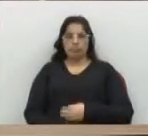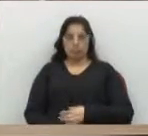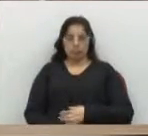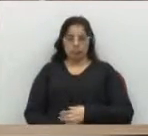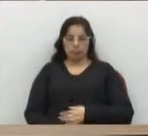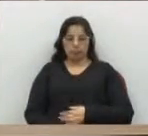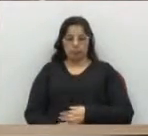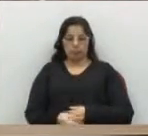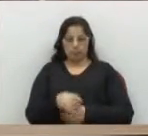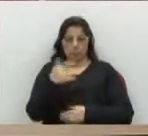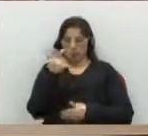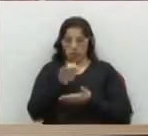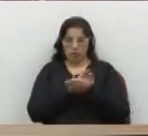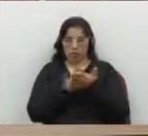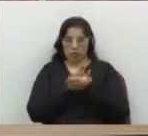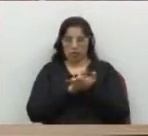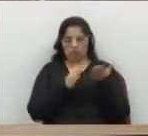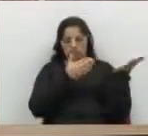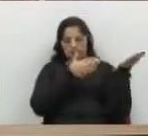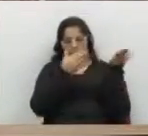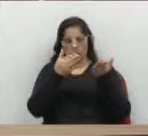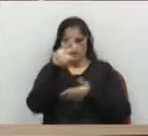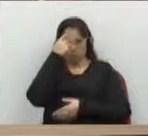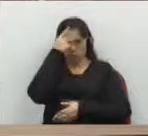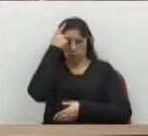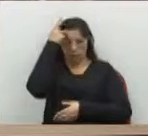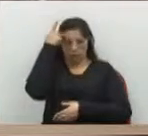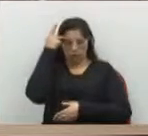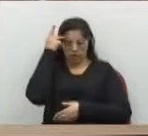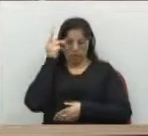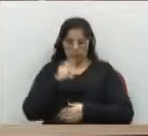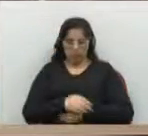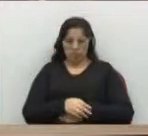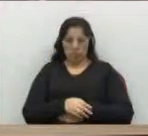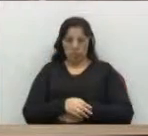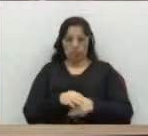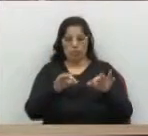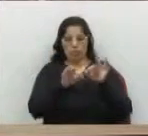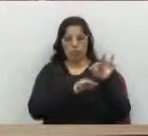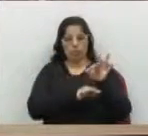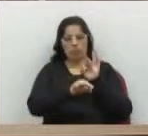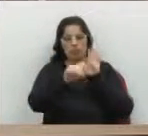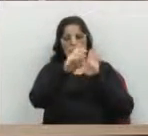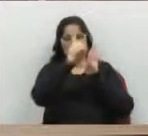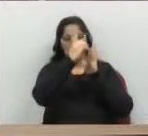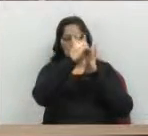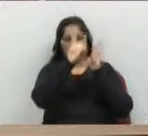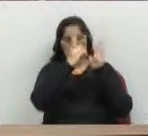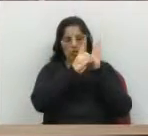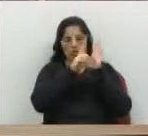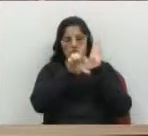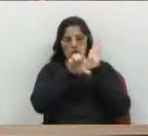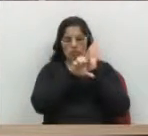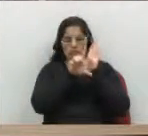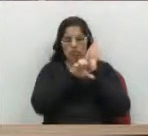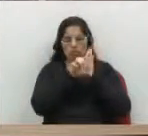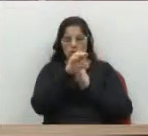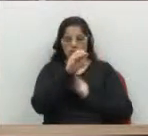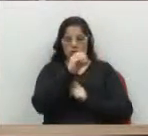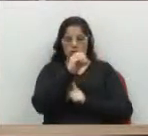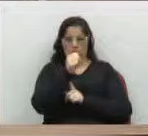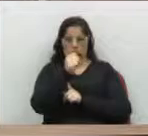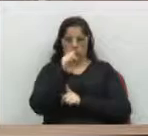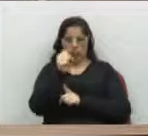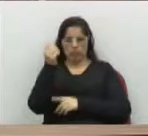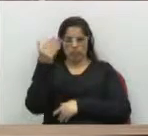havendo, encaminhe-se ao prefeito. Projeto de Decreto Legislativo 08/2015,